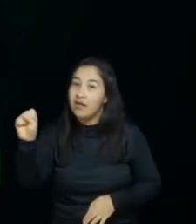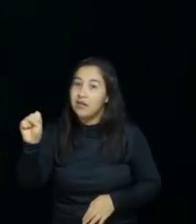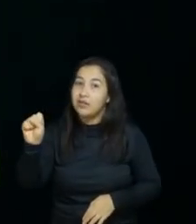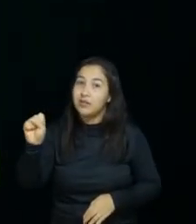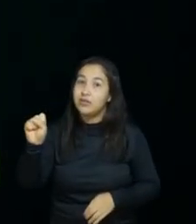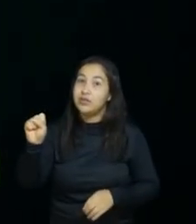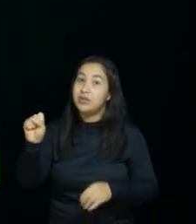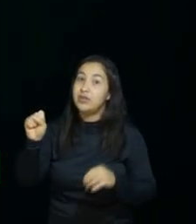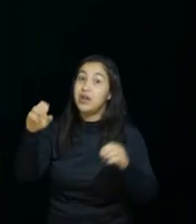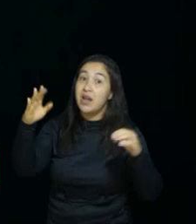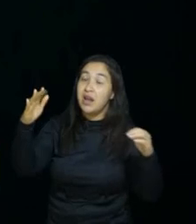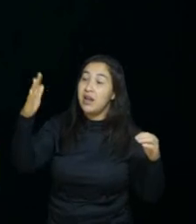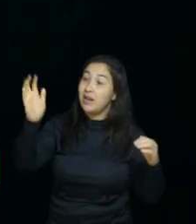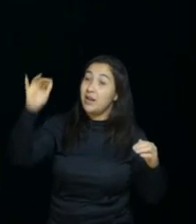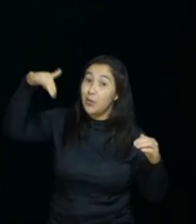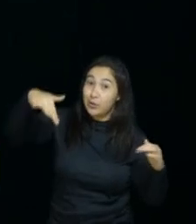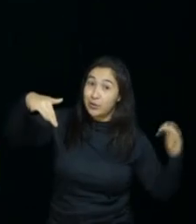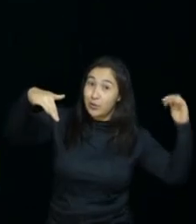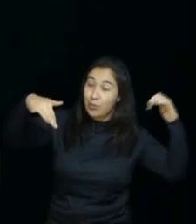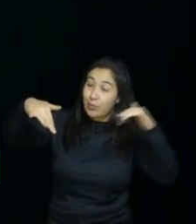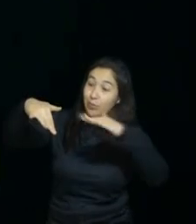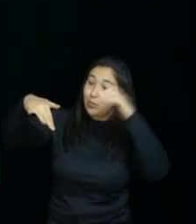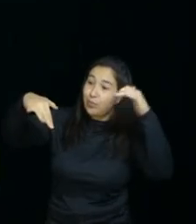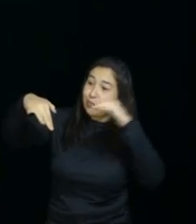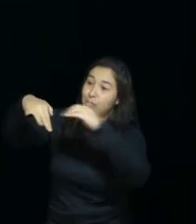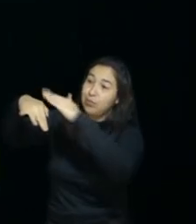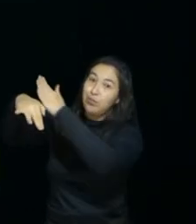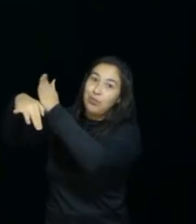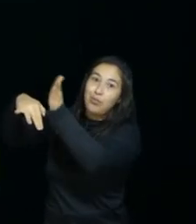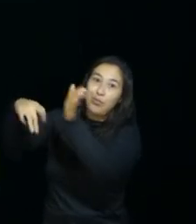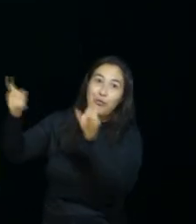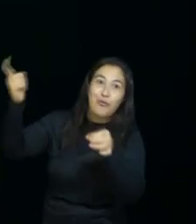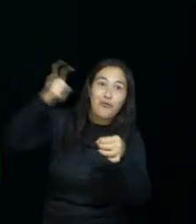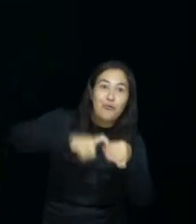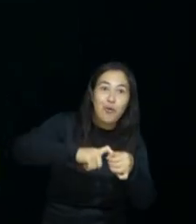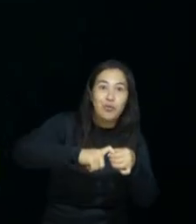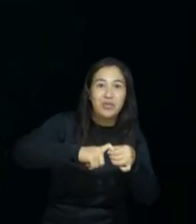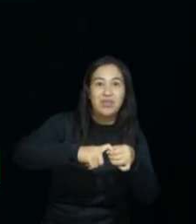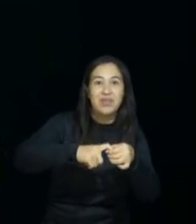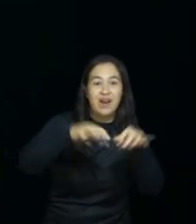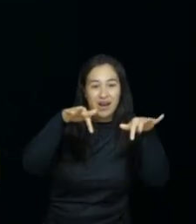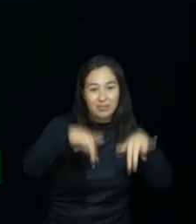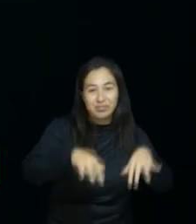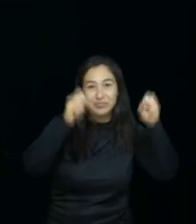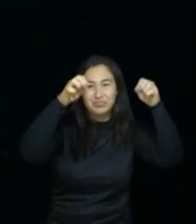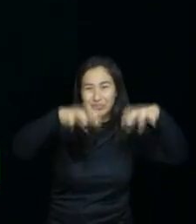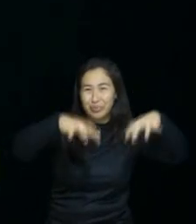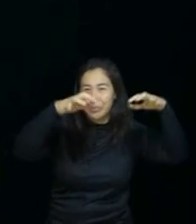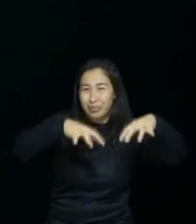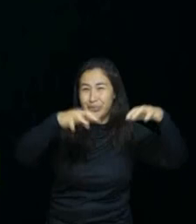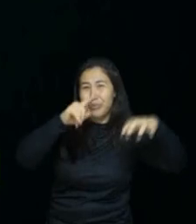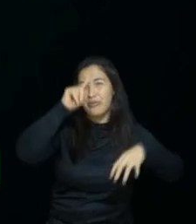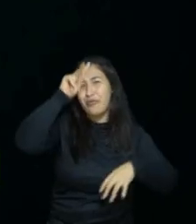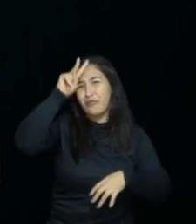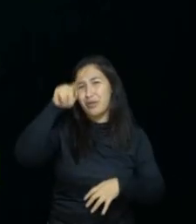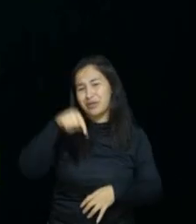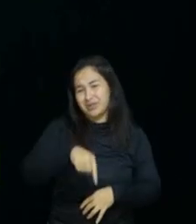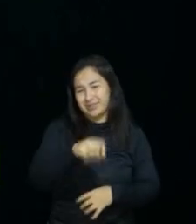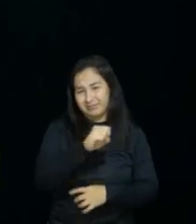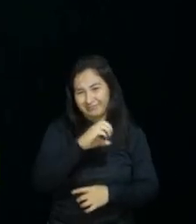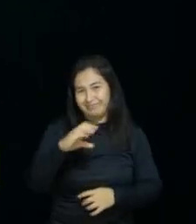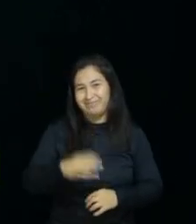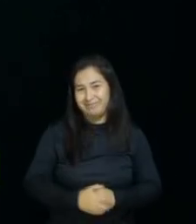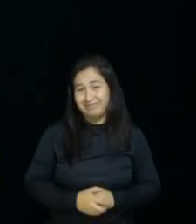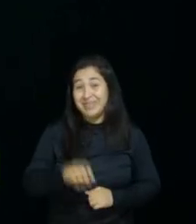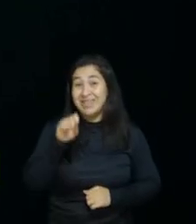num impacto gigantesco para o sul do país, atingindo diretamente o Rio Grande do Sul e Santa Catarina. Então, se nós verificarmos impactos